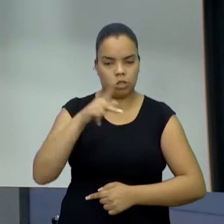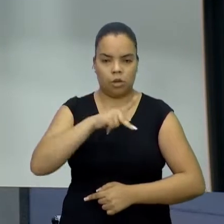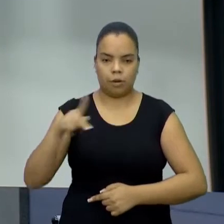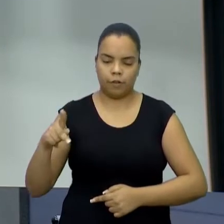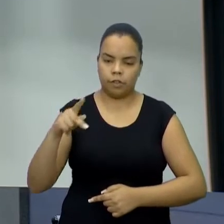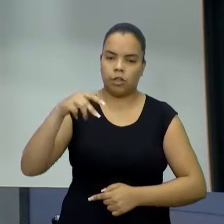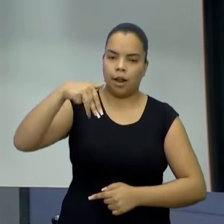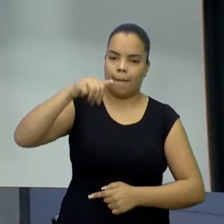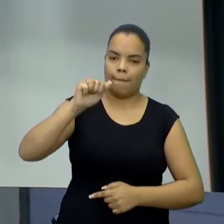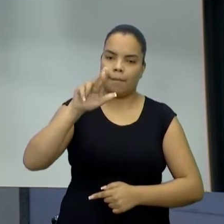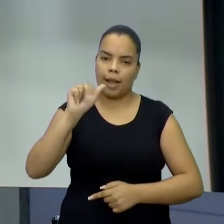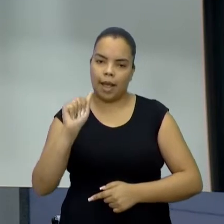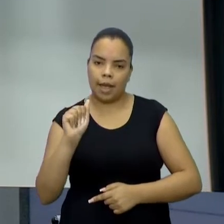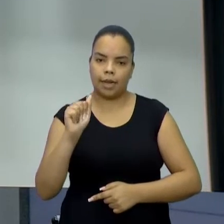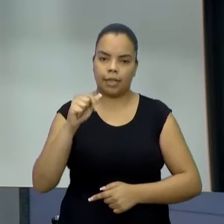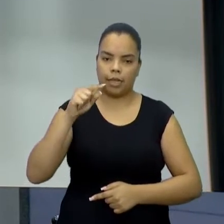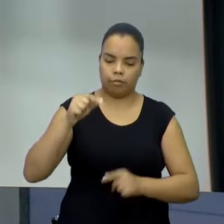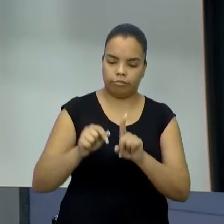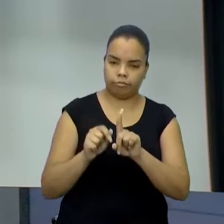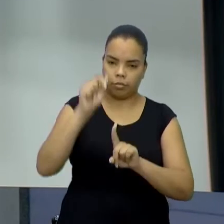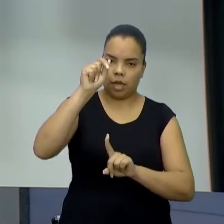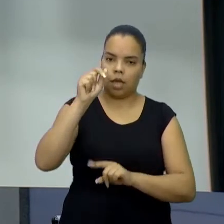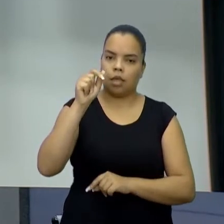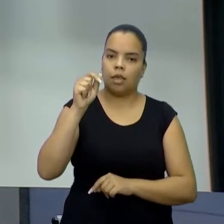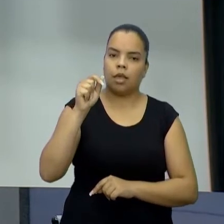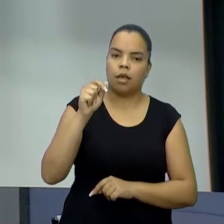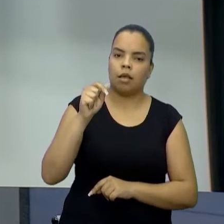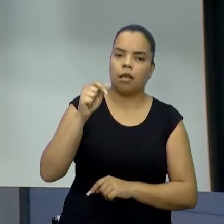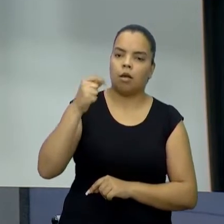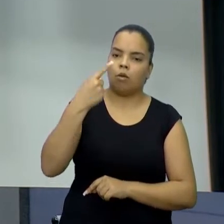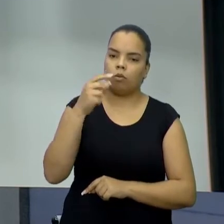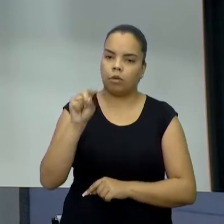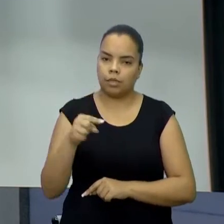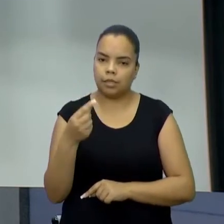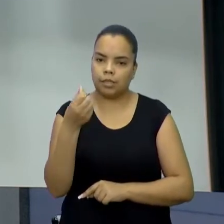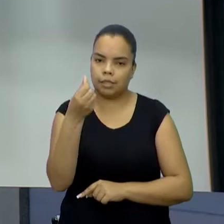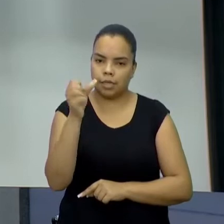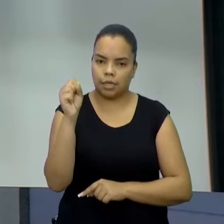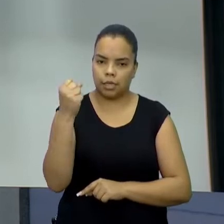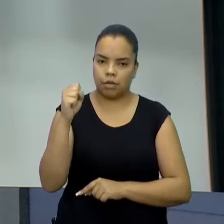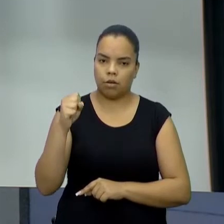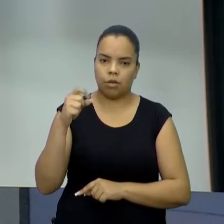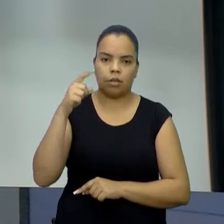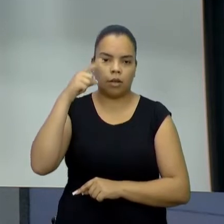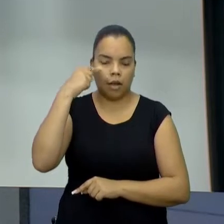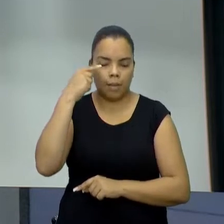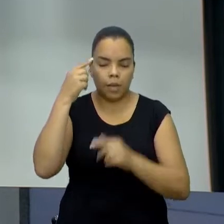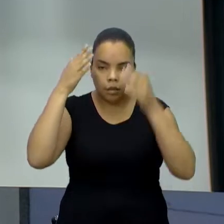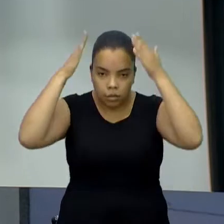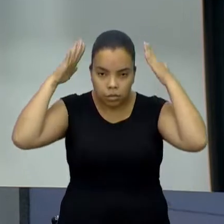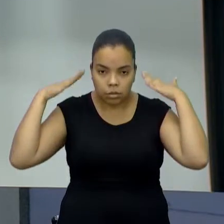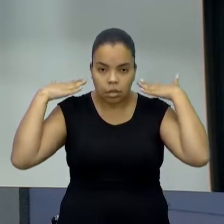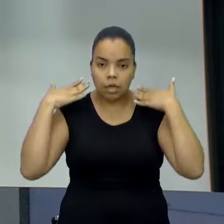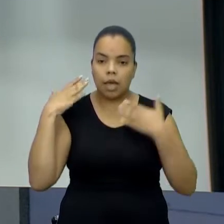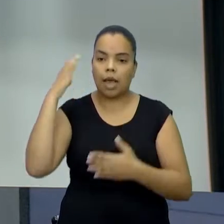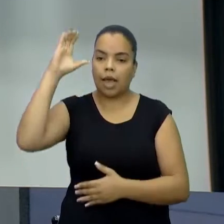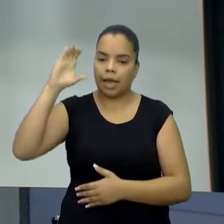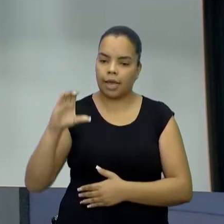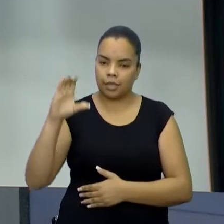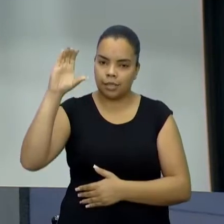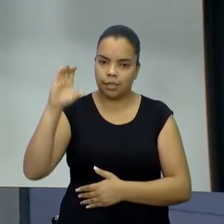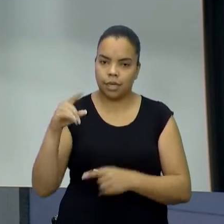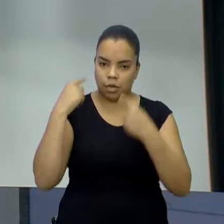Valéria, tenho 1,68 m, sou parda, cabelos de olhos castanhos, cabelo solto, estou